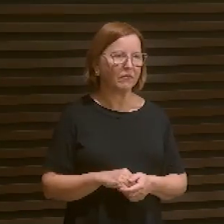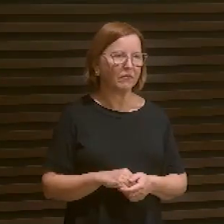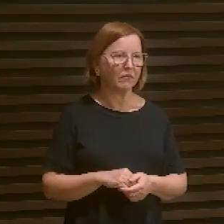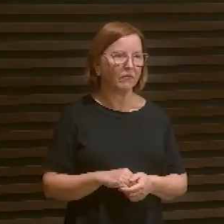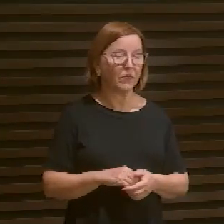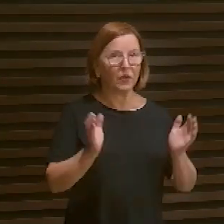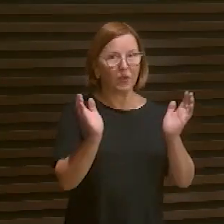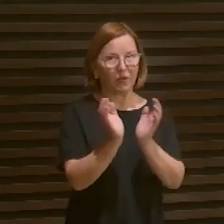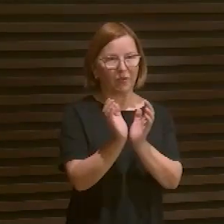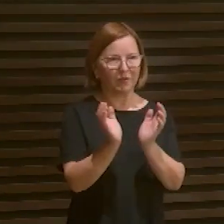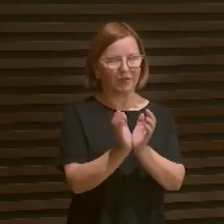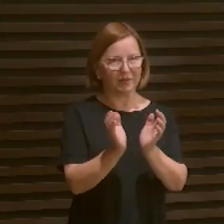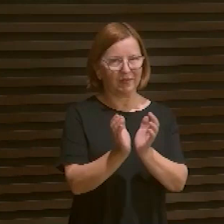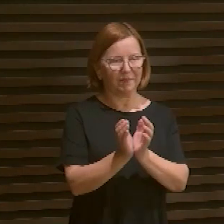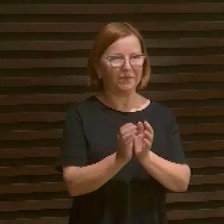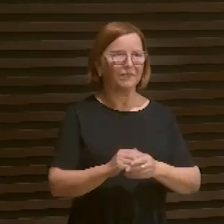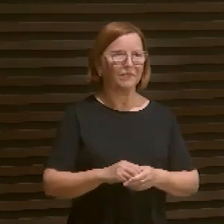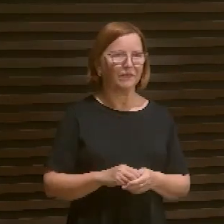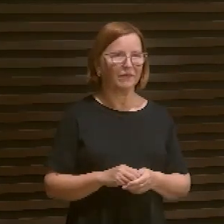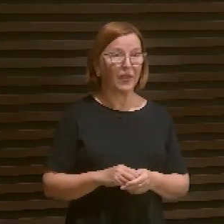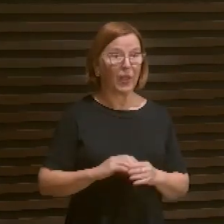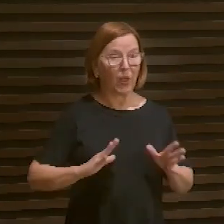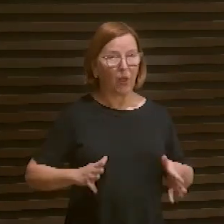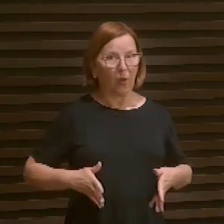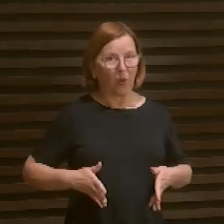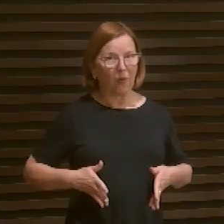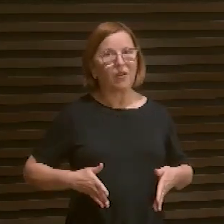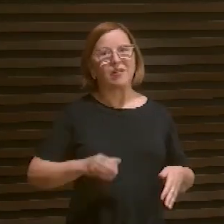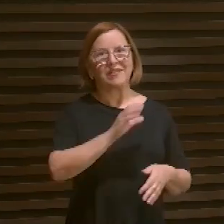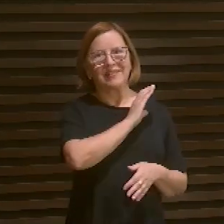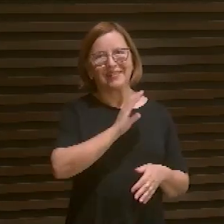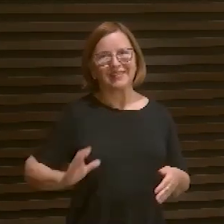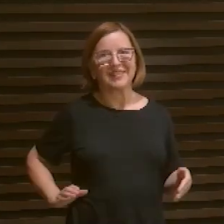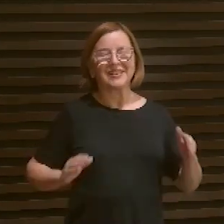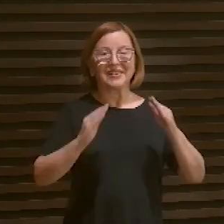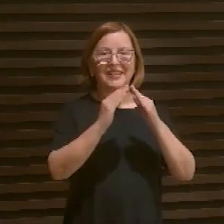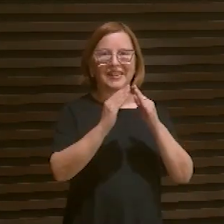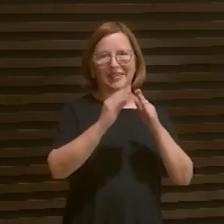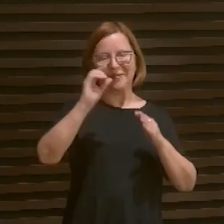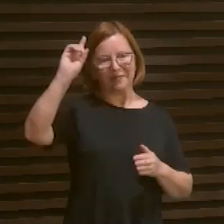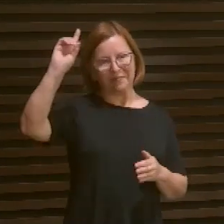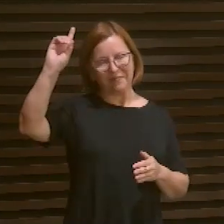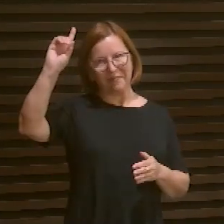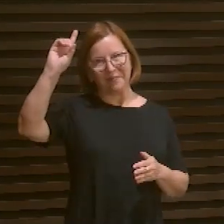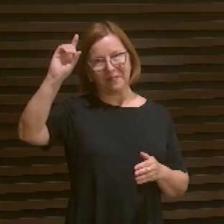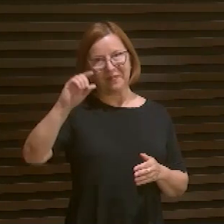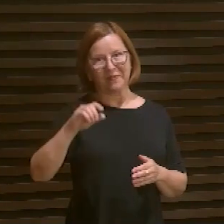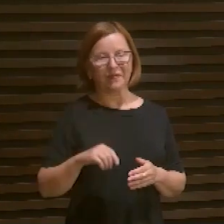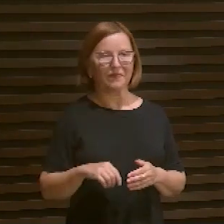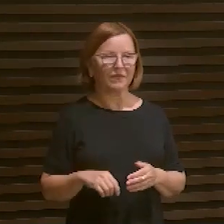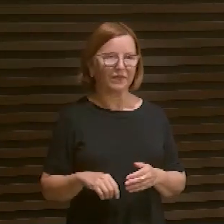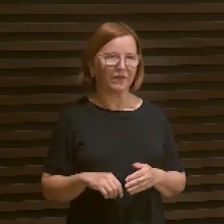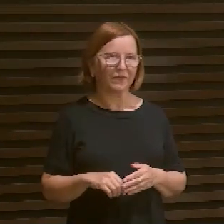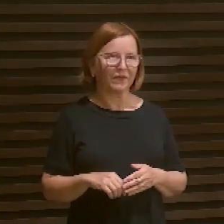comunidade, ideia comunitária, corpo de Cristo, casa de Deus. E só